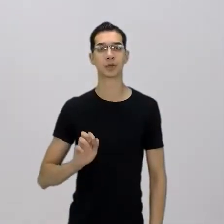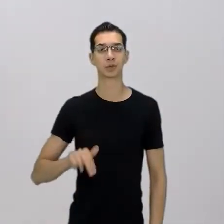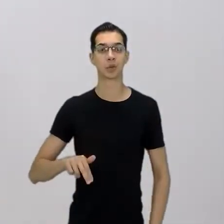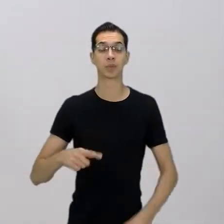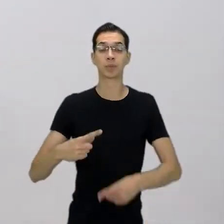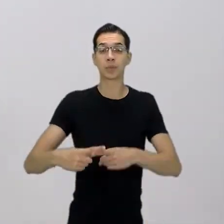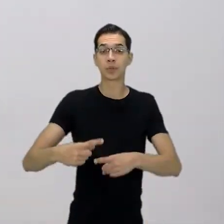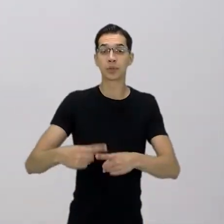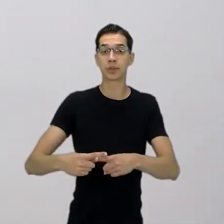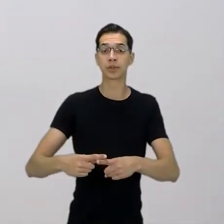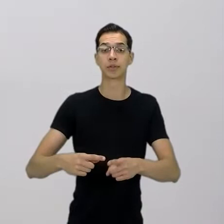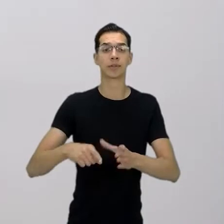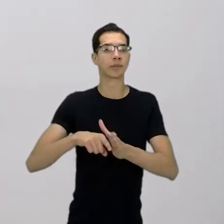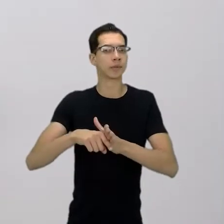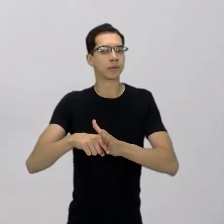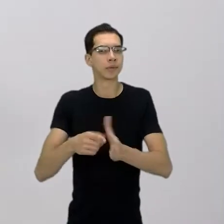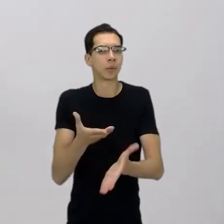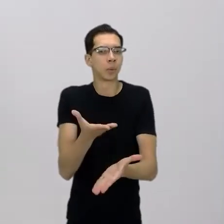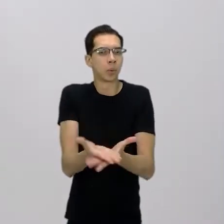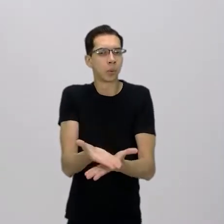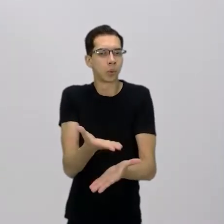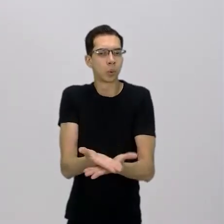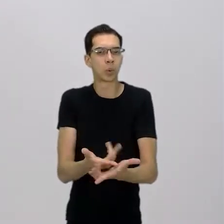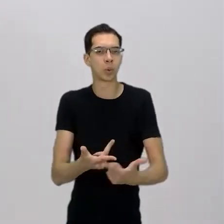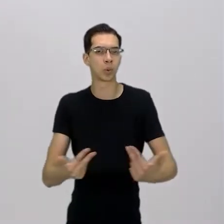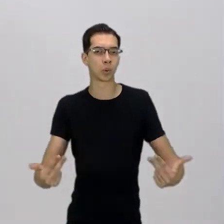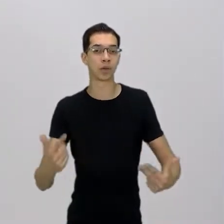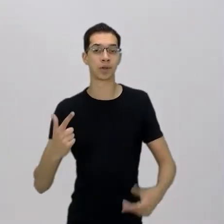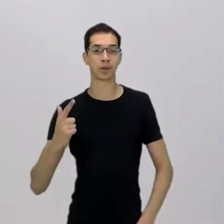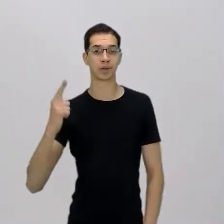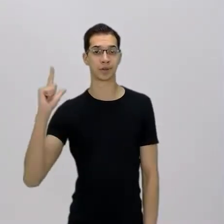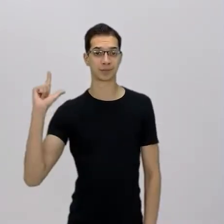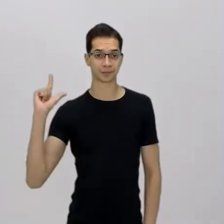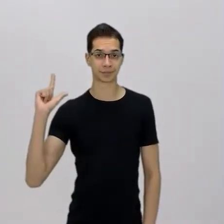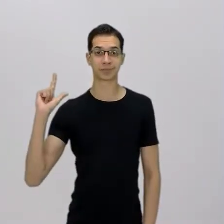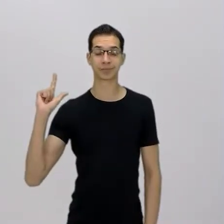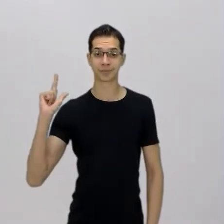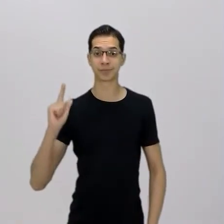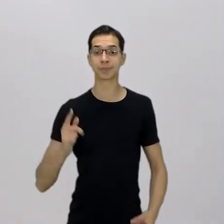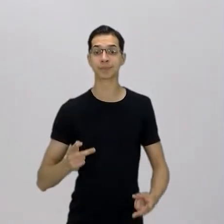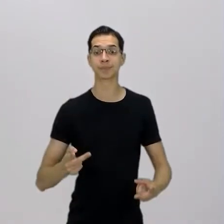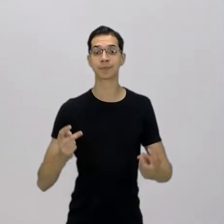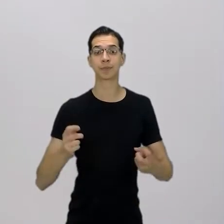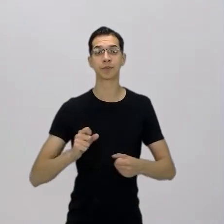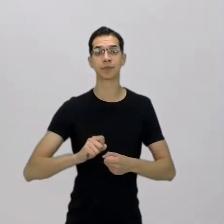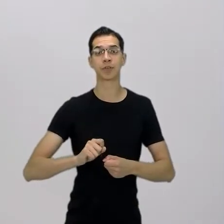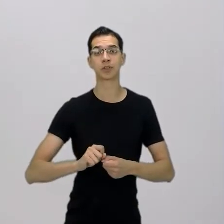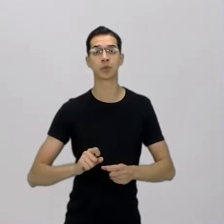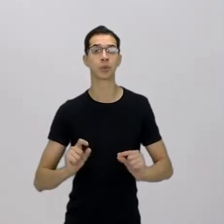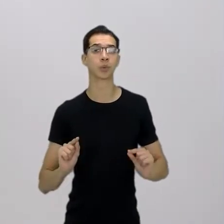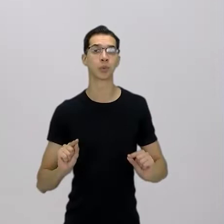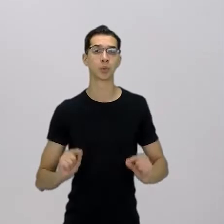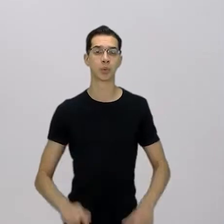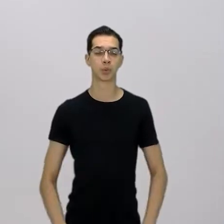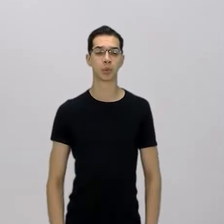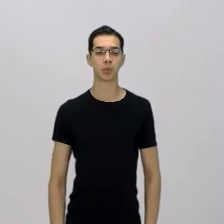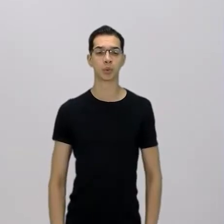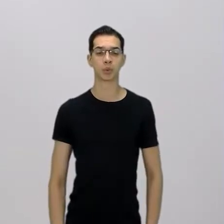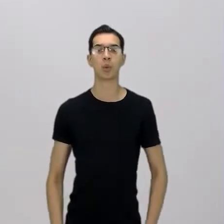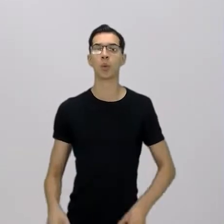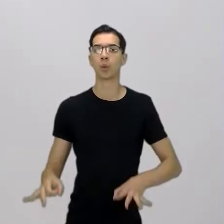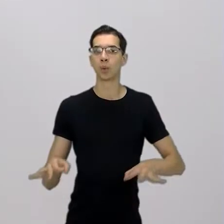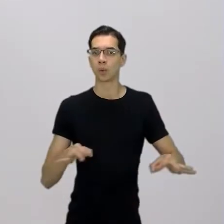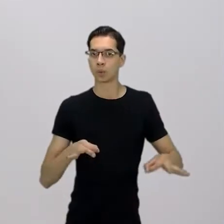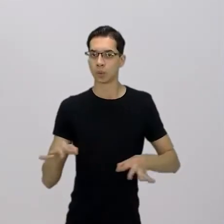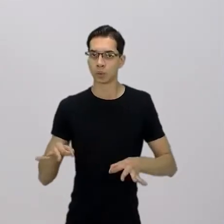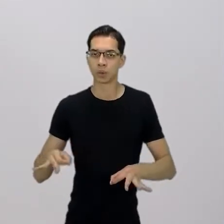estudando os anteriores a ele, conseguiu ali fazer, digamos assim, uma organização do